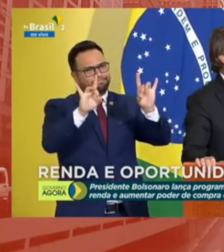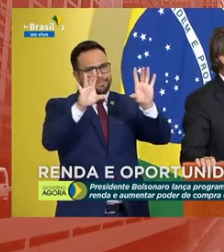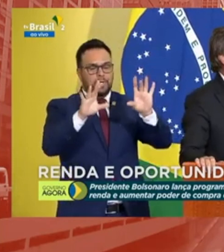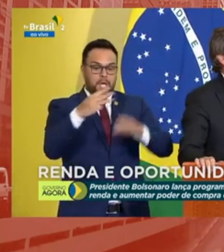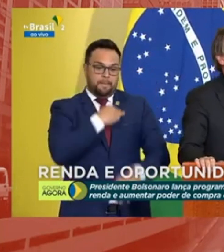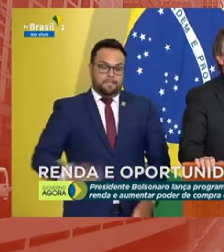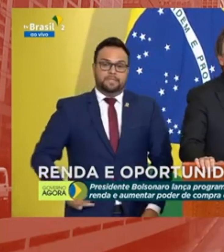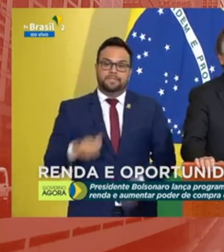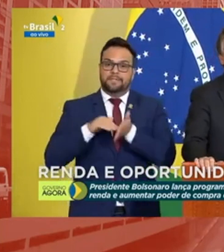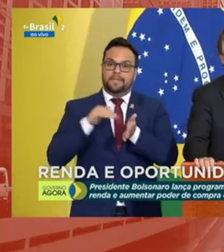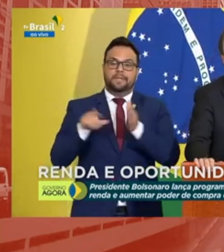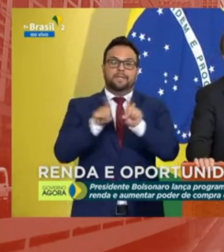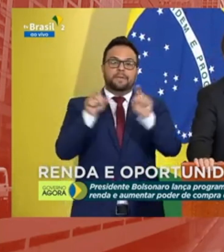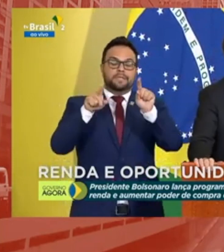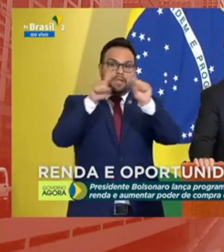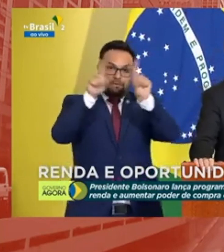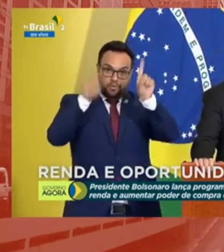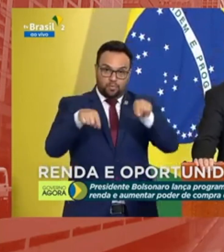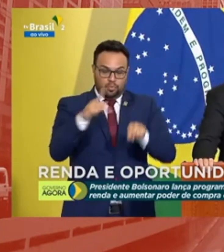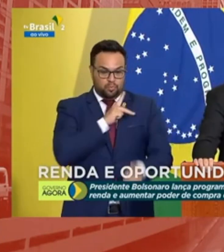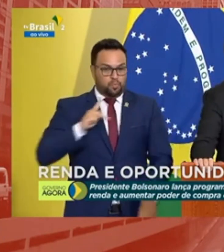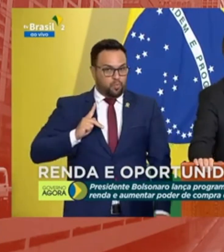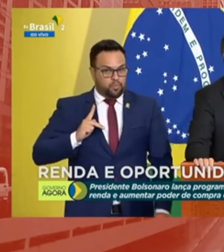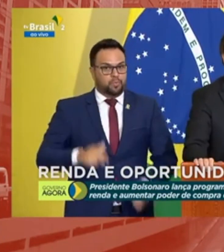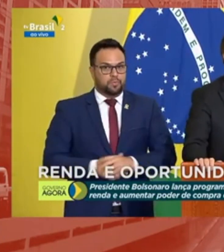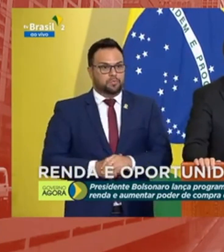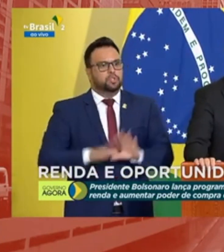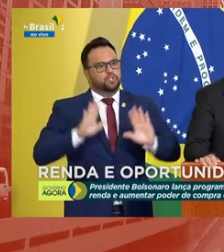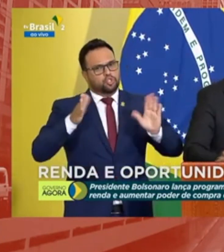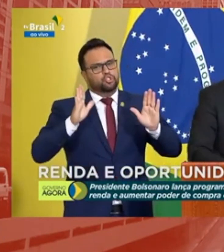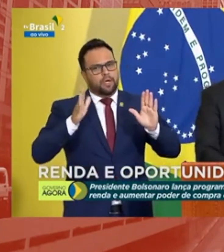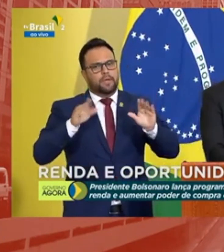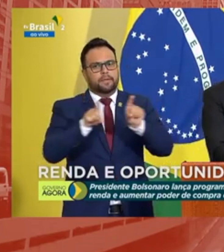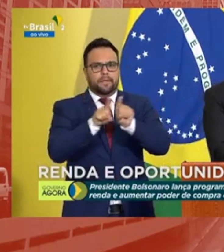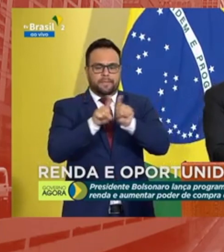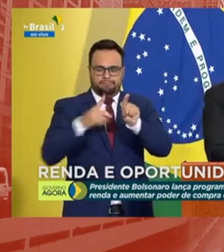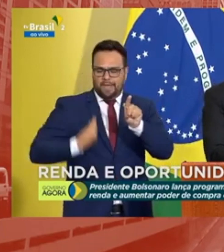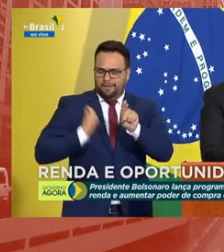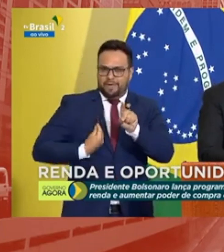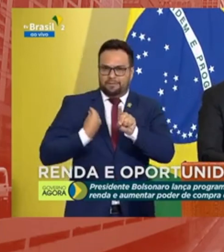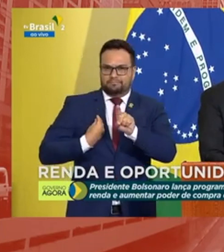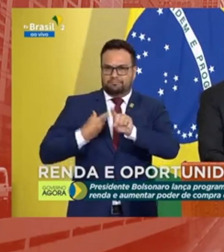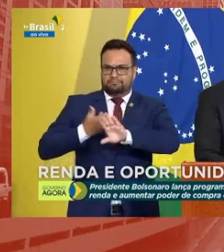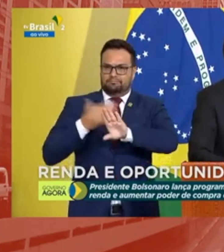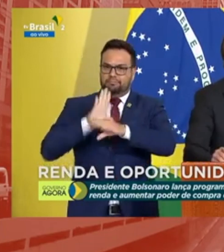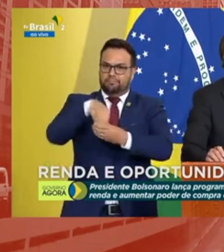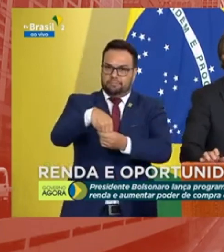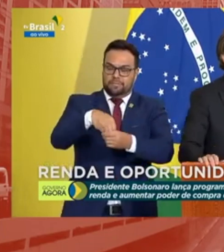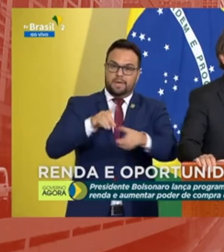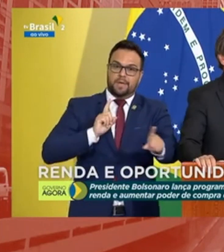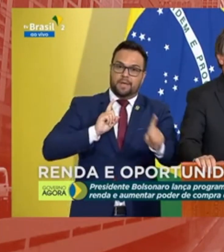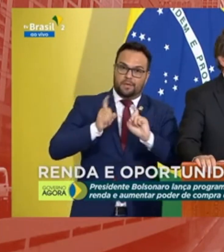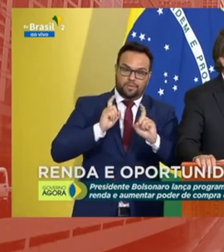sempre foi é ele o bolsonaro não tem o menor espírito público ele não tem o menor senso de estatismo para absolutamente